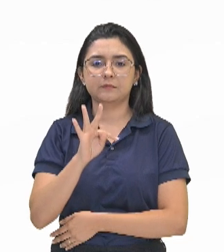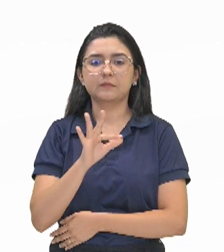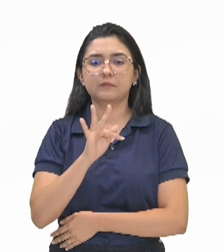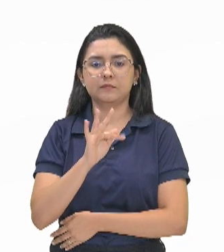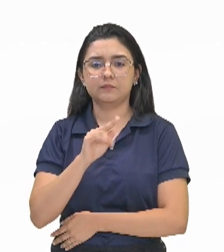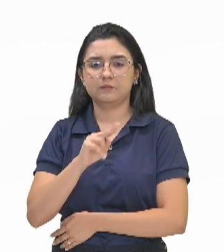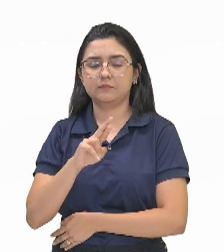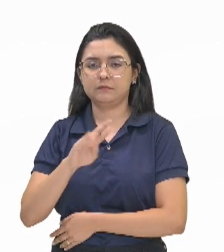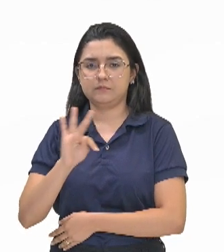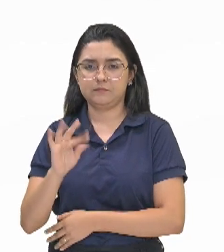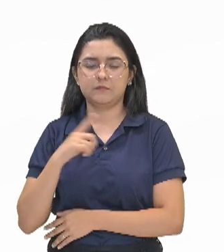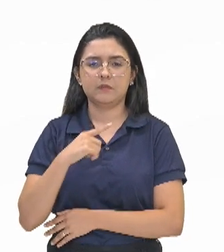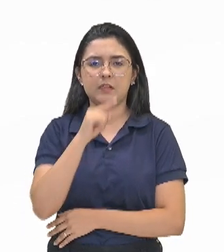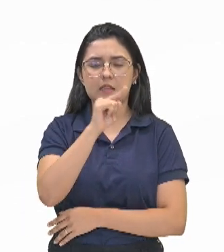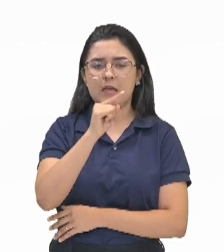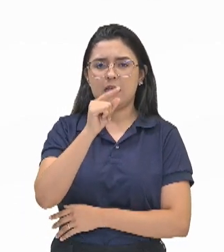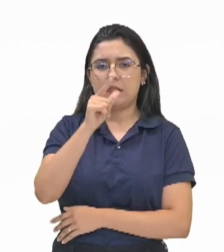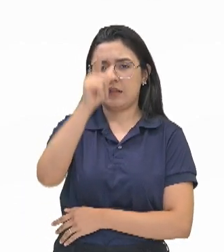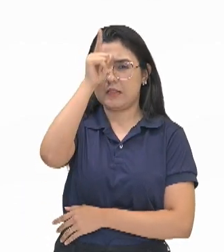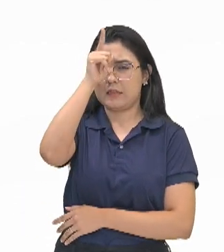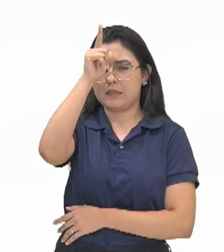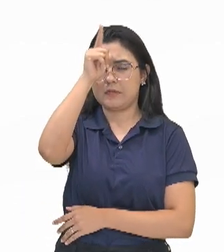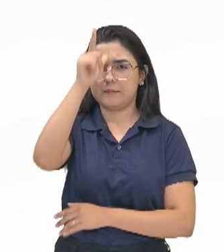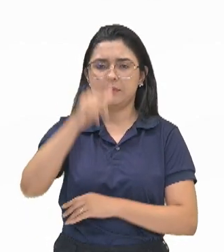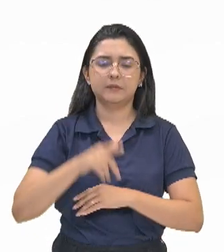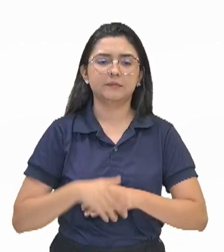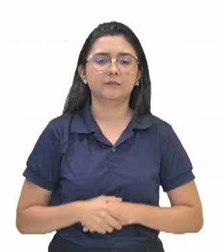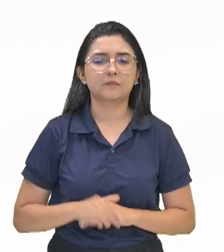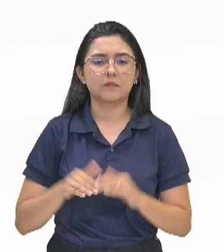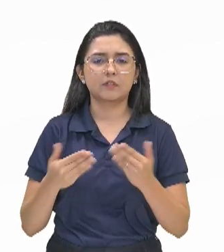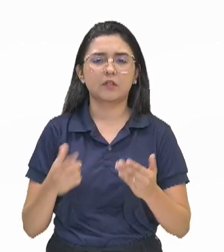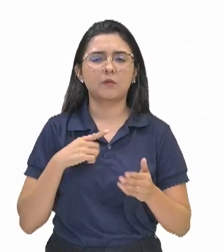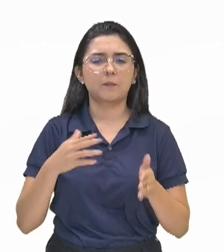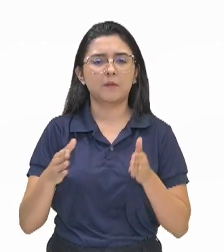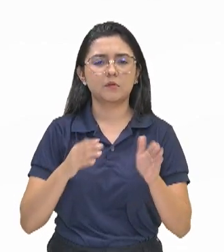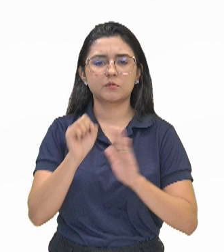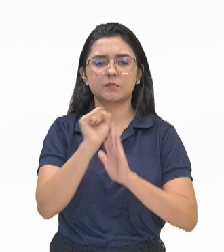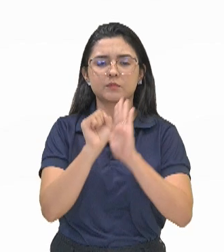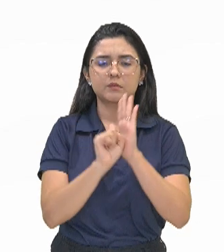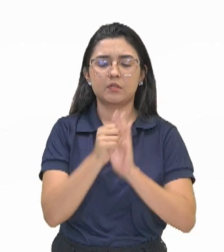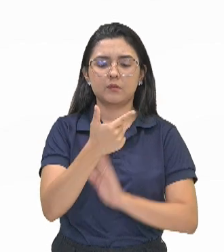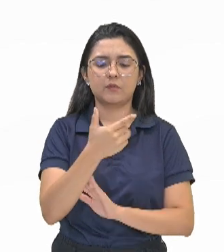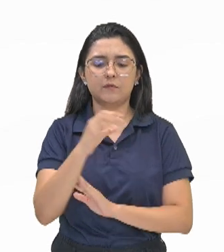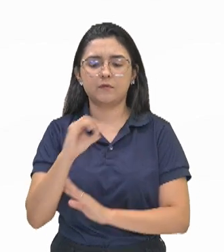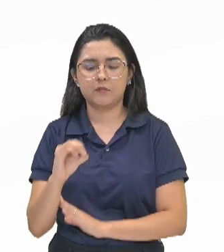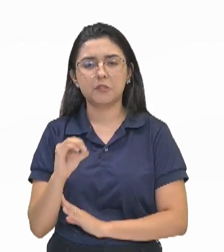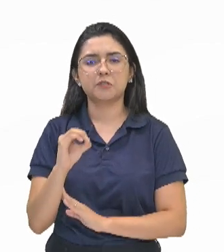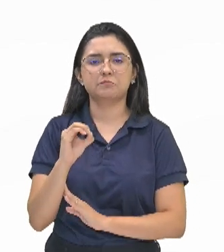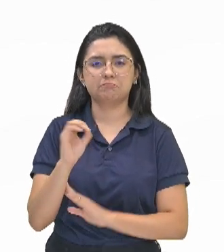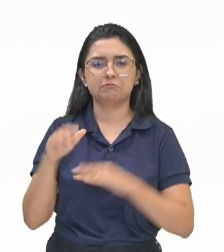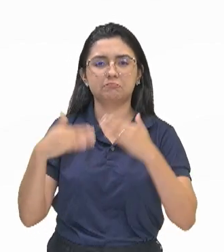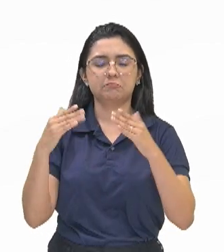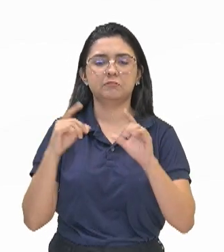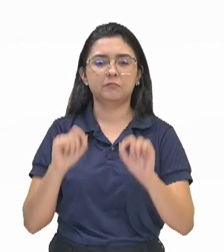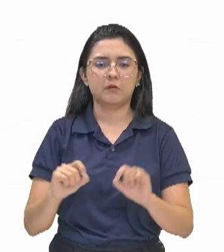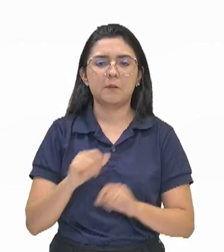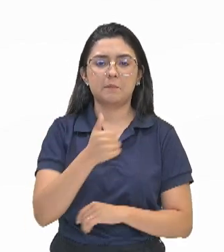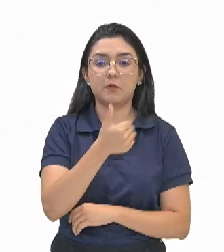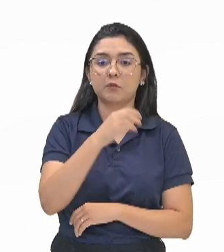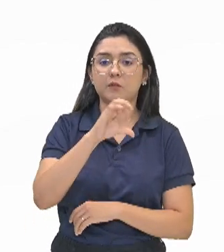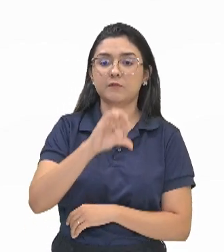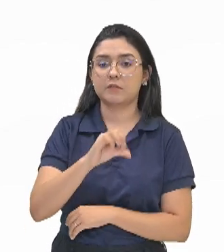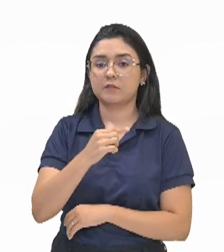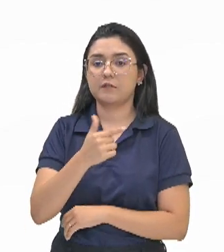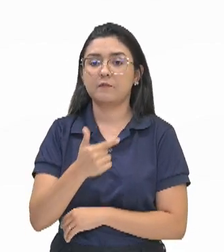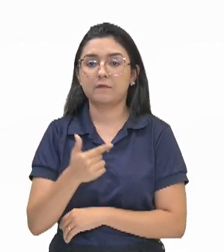aí, o auge dessa escola foi no século XX, né, no início do século XX, nós estamos aí em 1920,